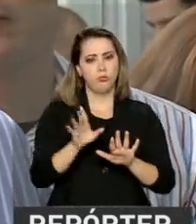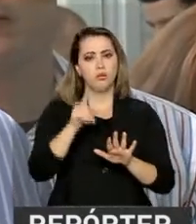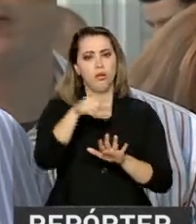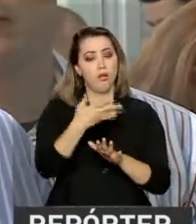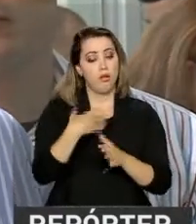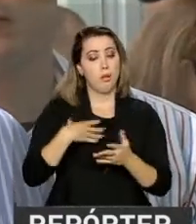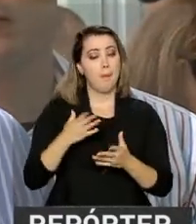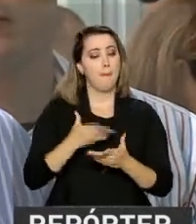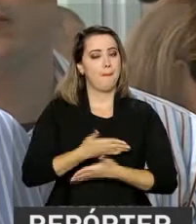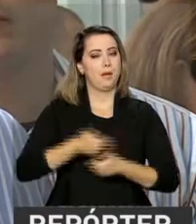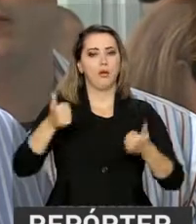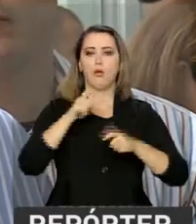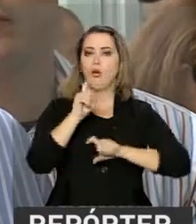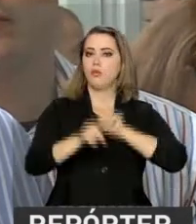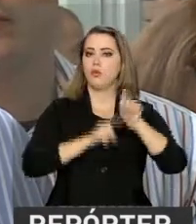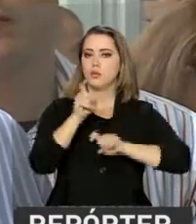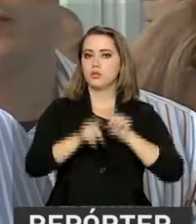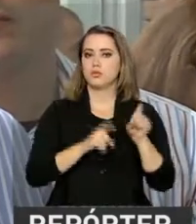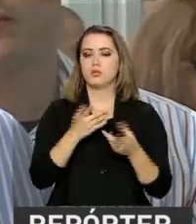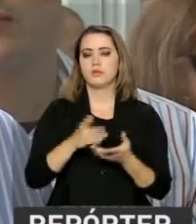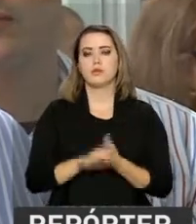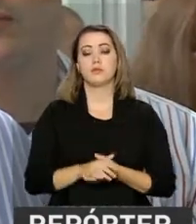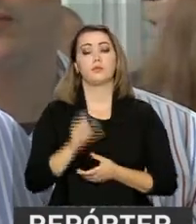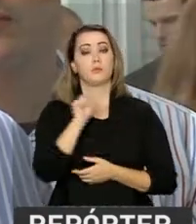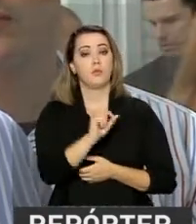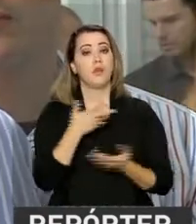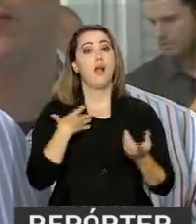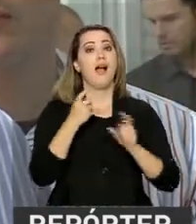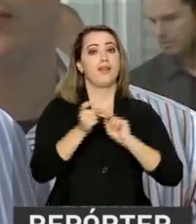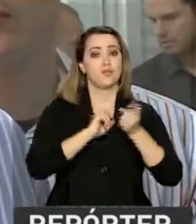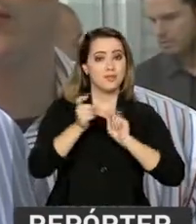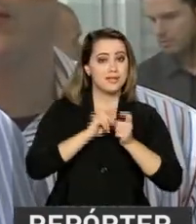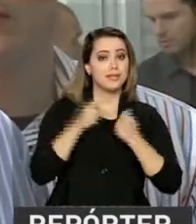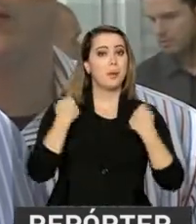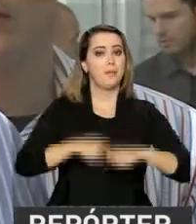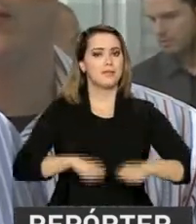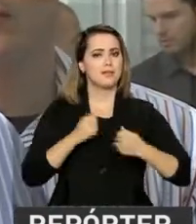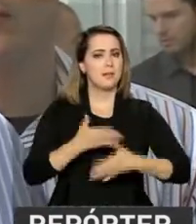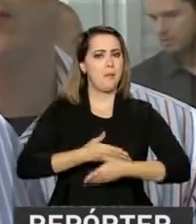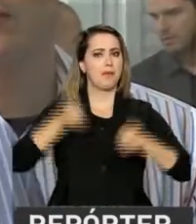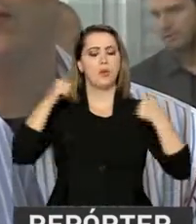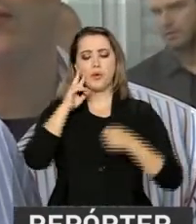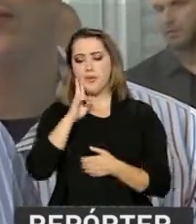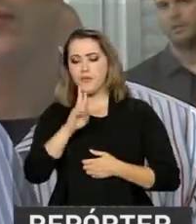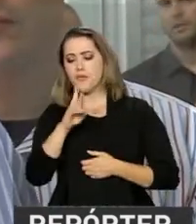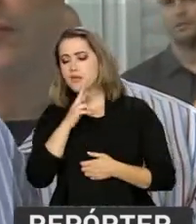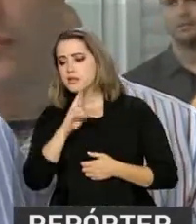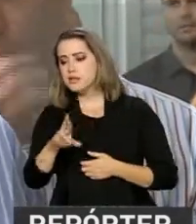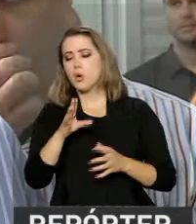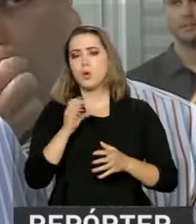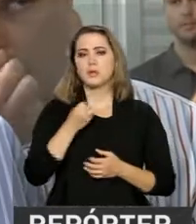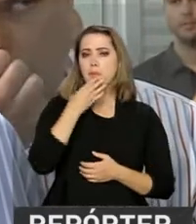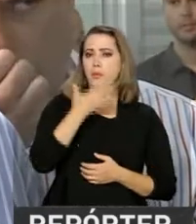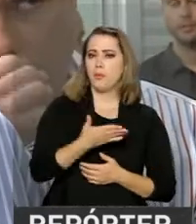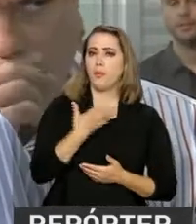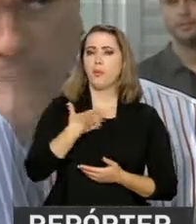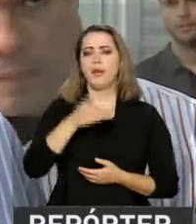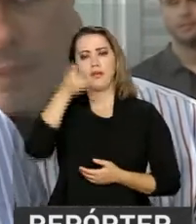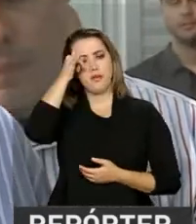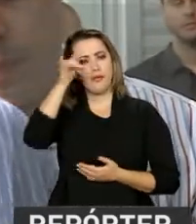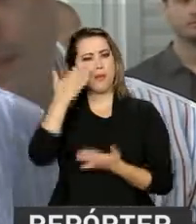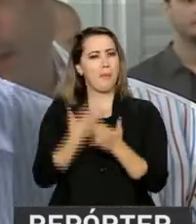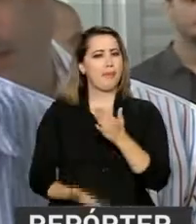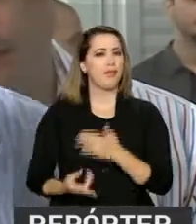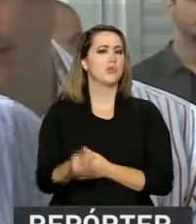a informatização. Esse é o grande desafio. E gestão, olhar para o resultado, para a gestão, evitar desperdícios